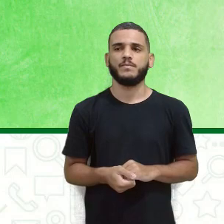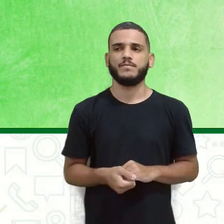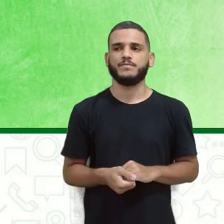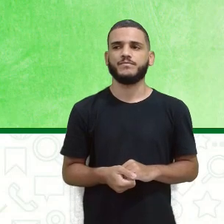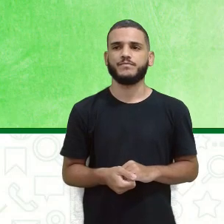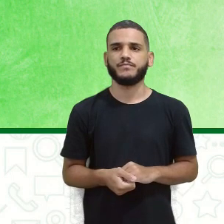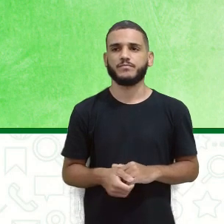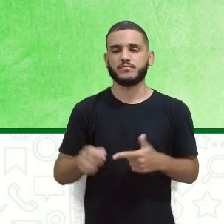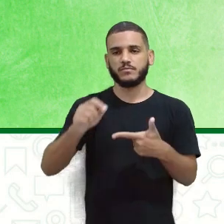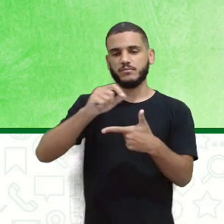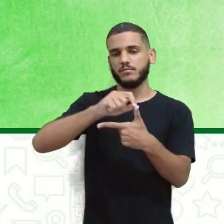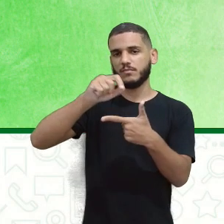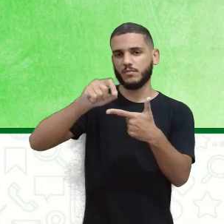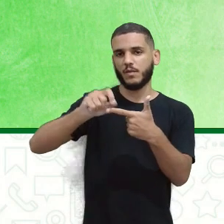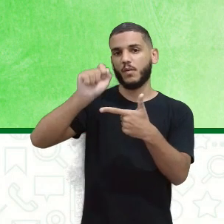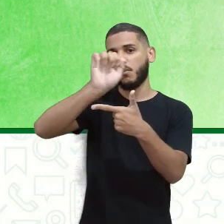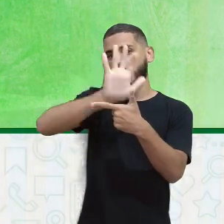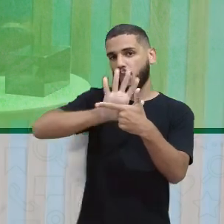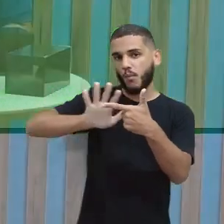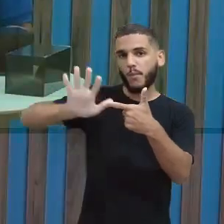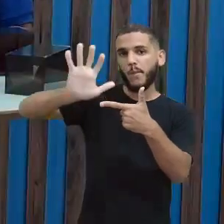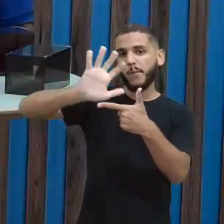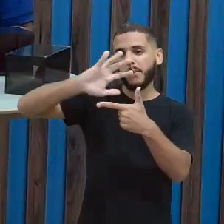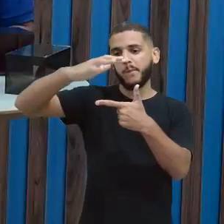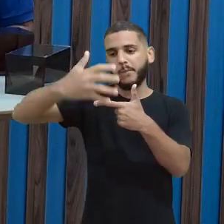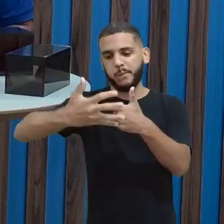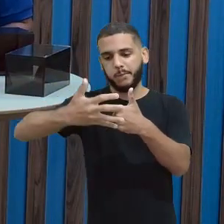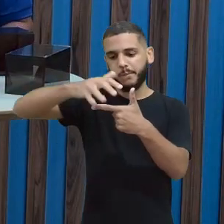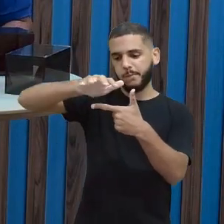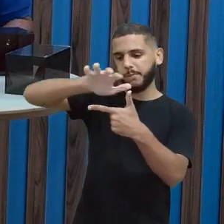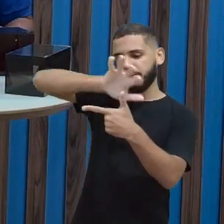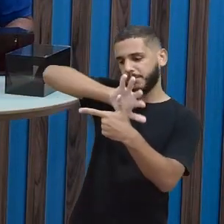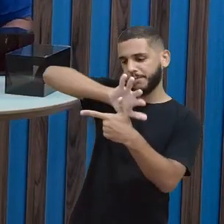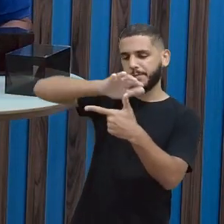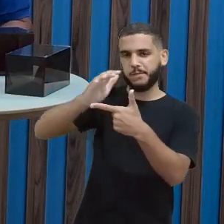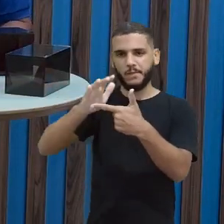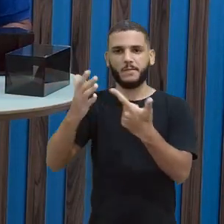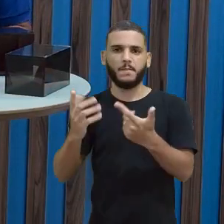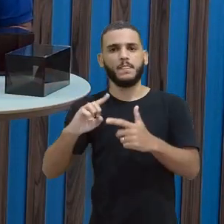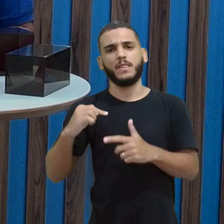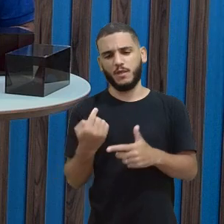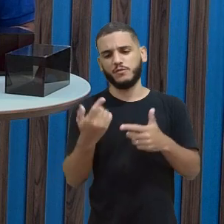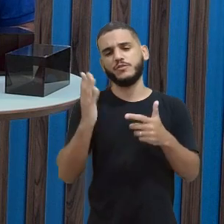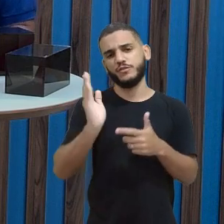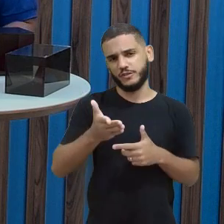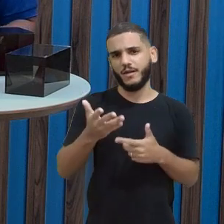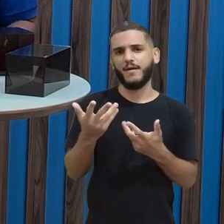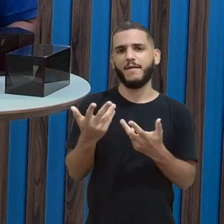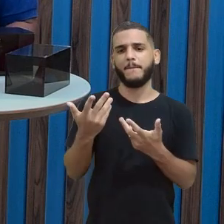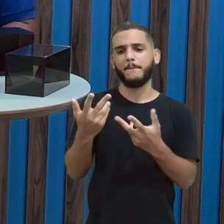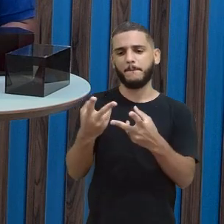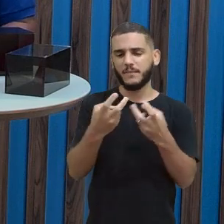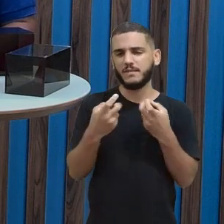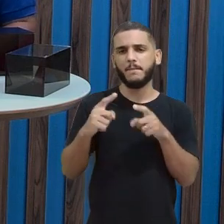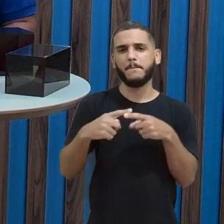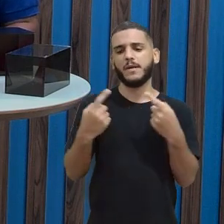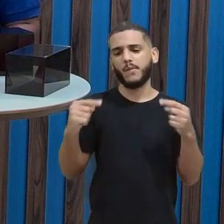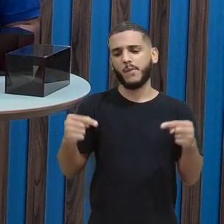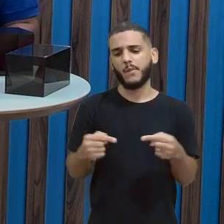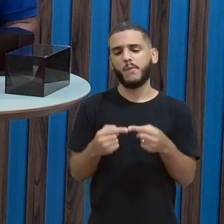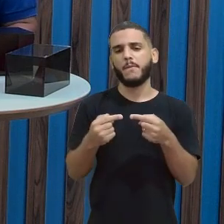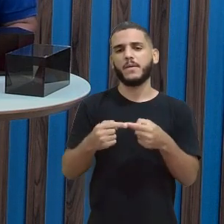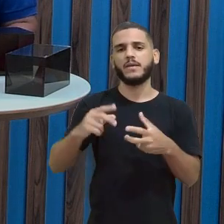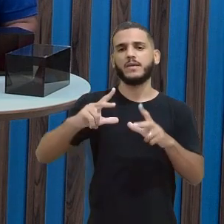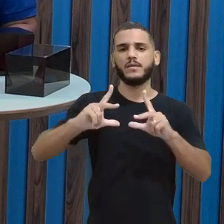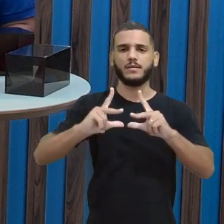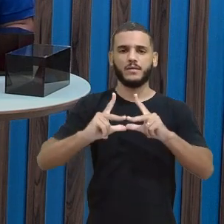Então, figuras espaciais, que foi o que nós já vimos, mas que está relacionado, né, com o prisma, é